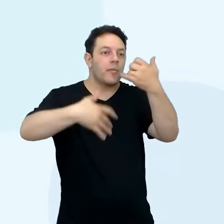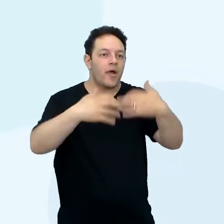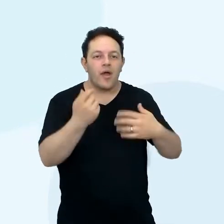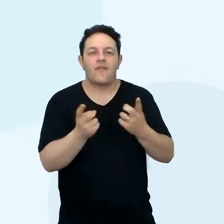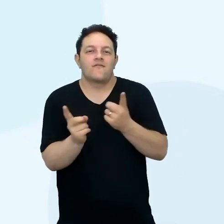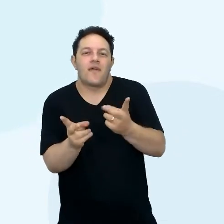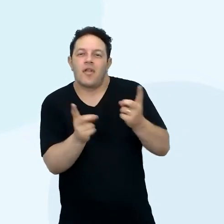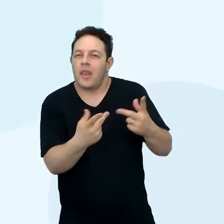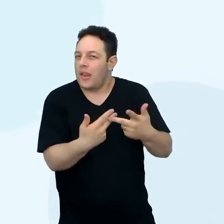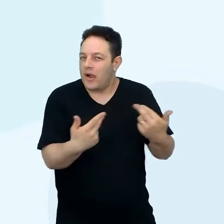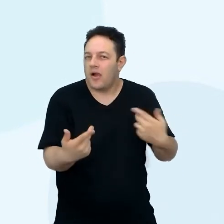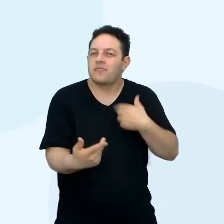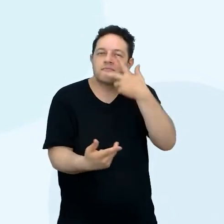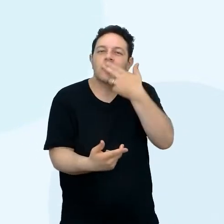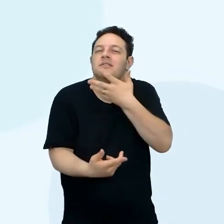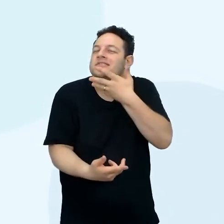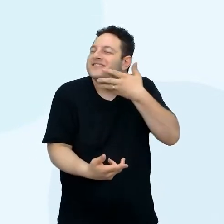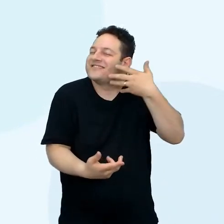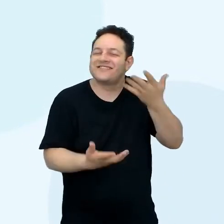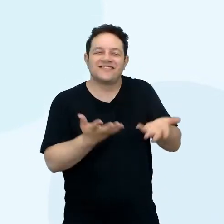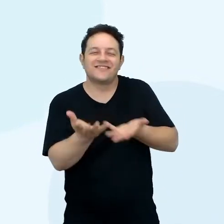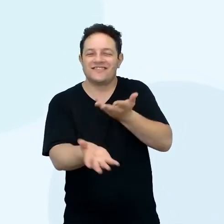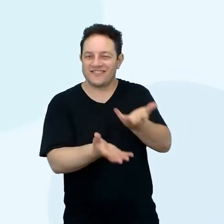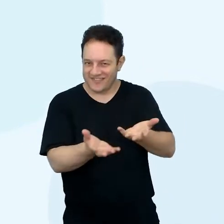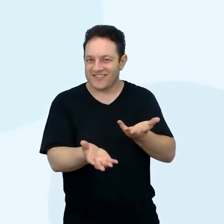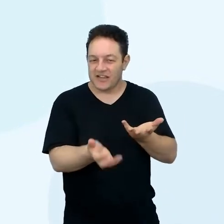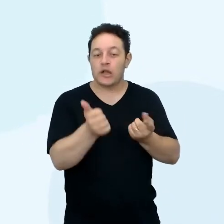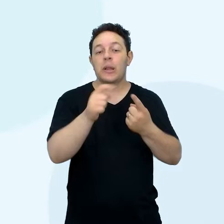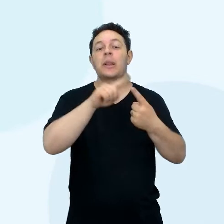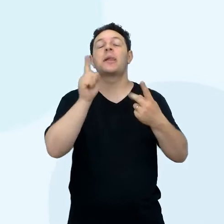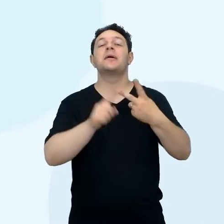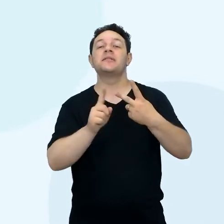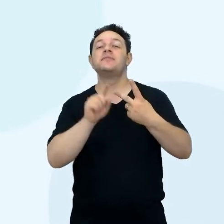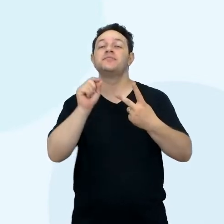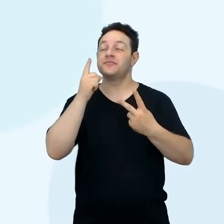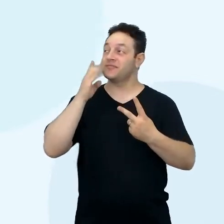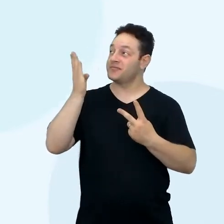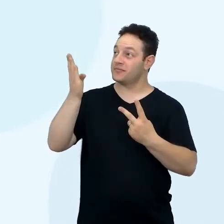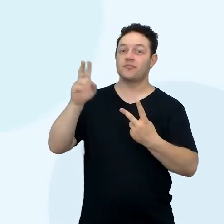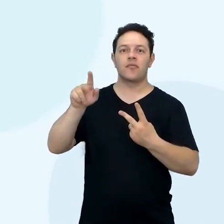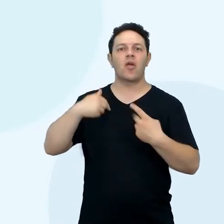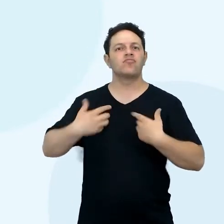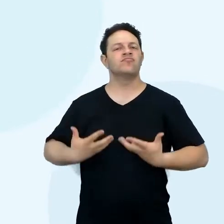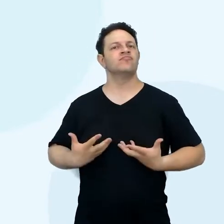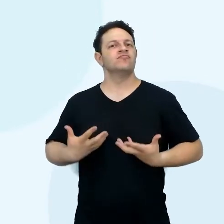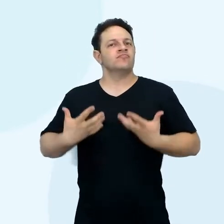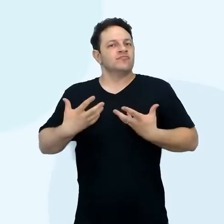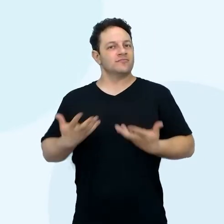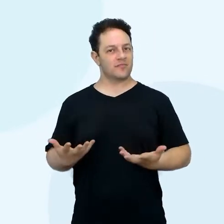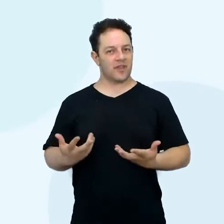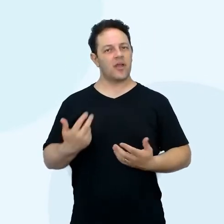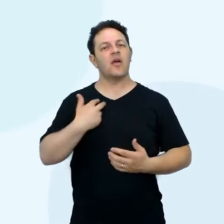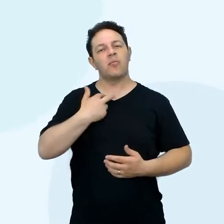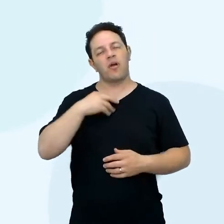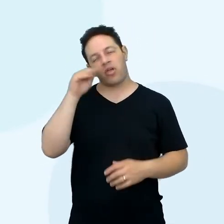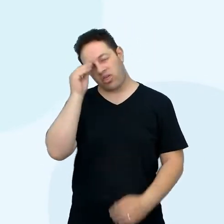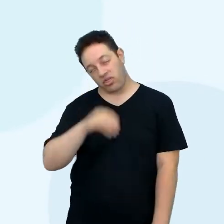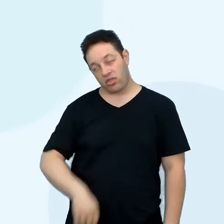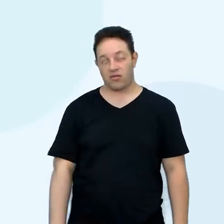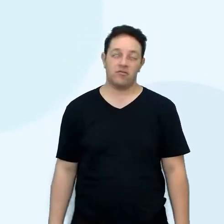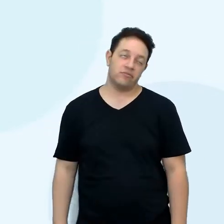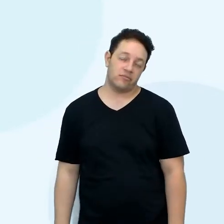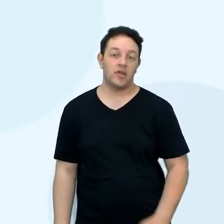vender um produto, né? Esse é o carisma. Depois nós temos a motivação, você tem que estar motivado, né? Você tem